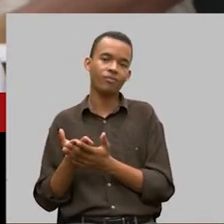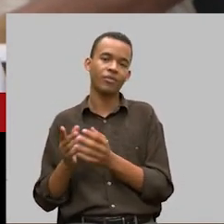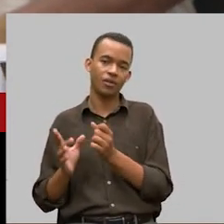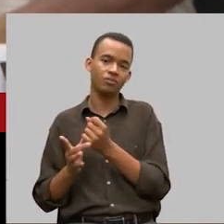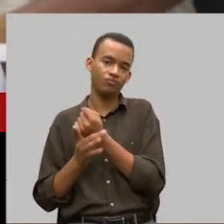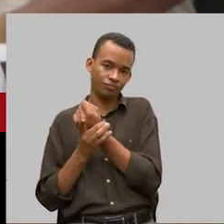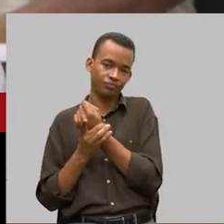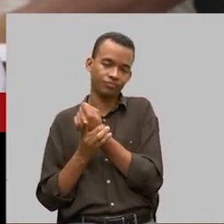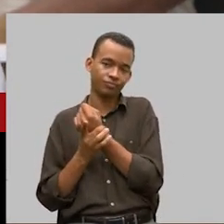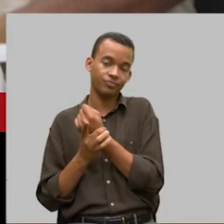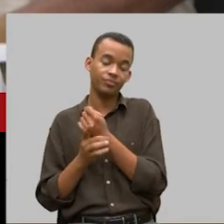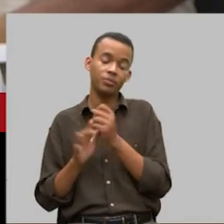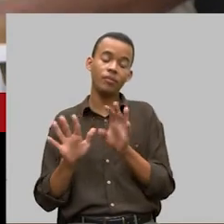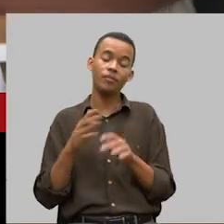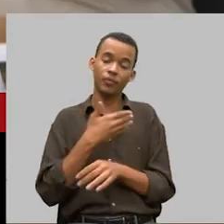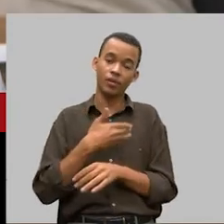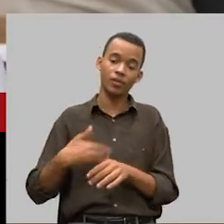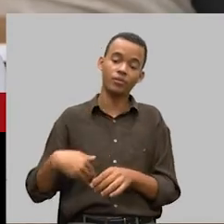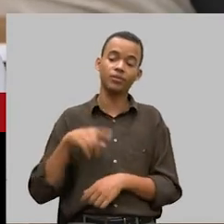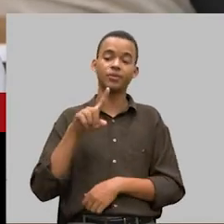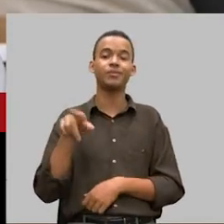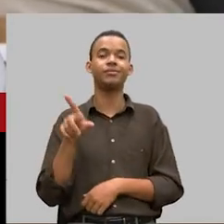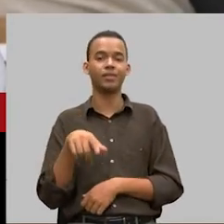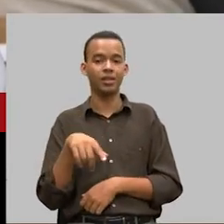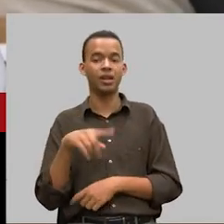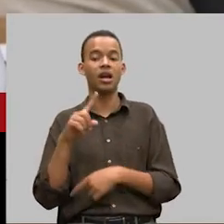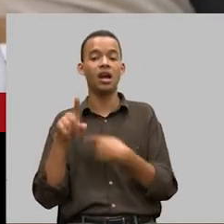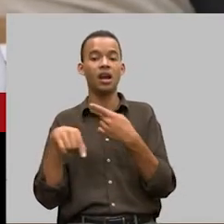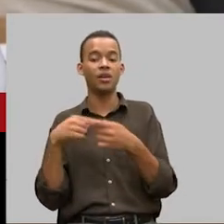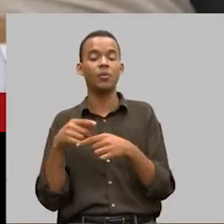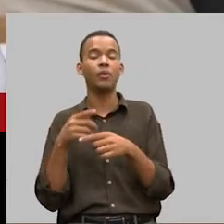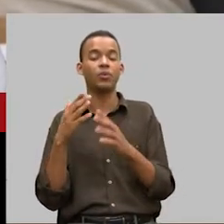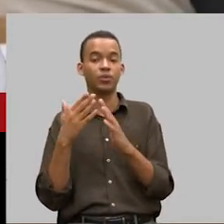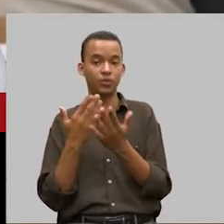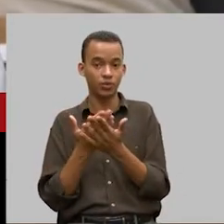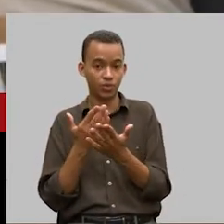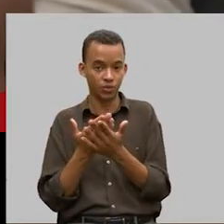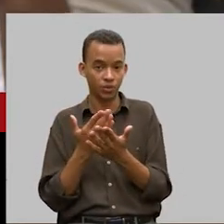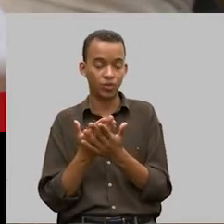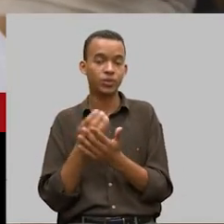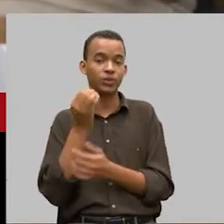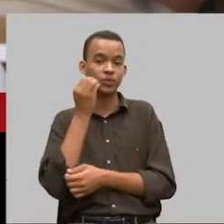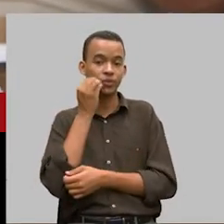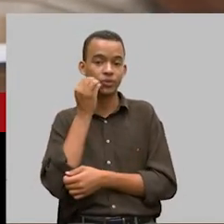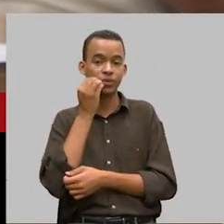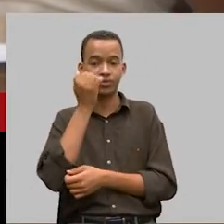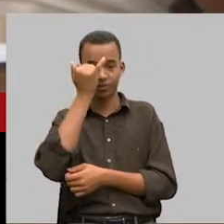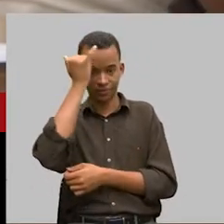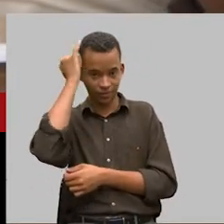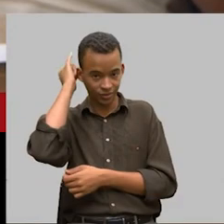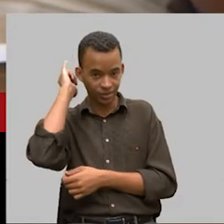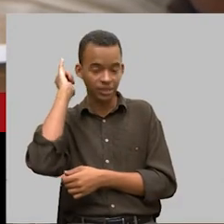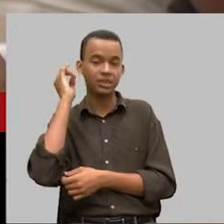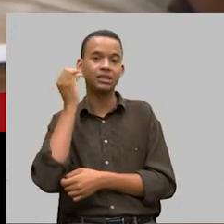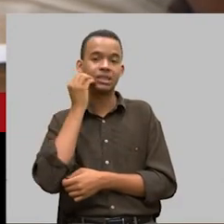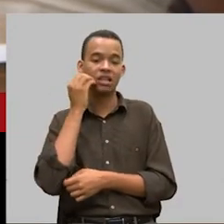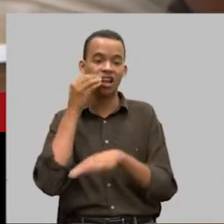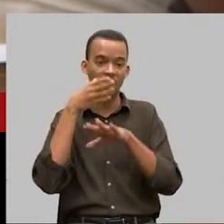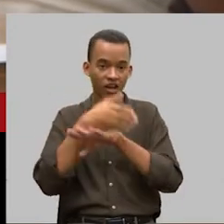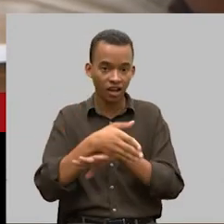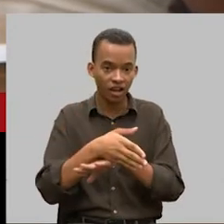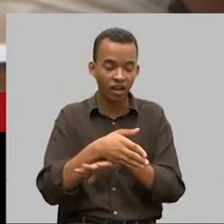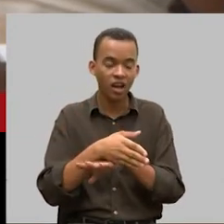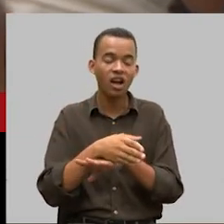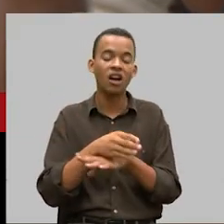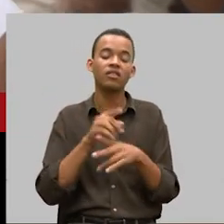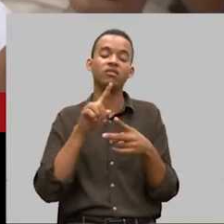nega E aí depois quando a família faz por conta própria às vezes ele vem e pune de novo você não